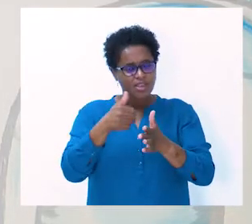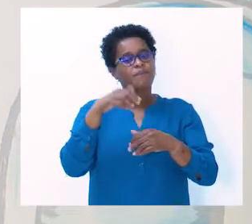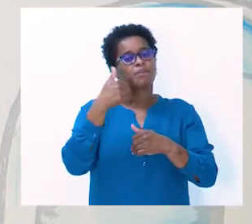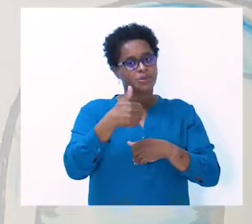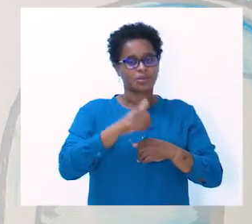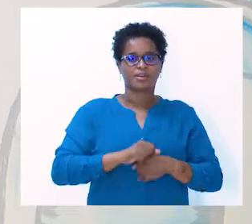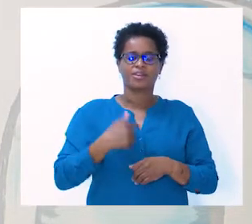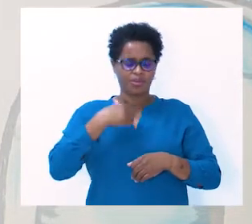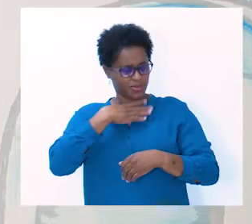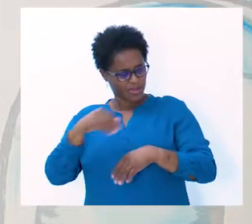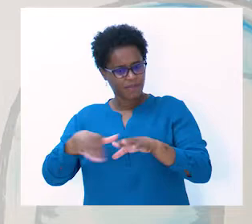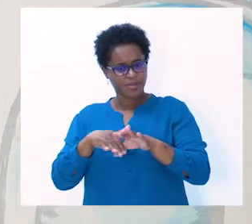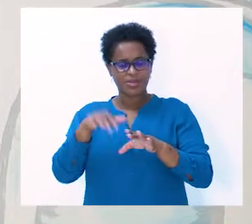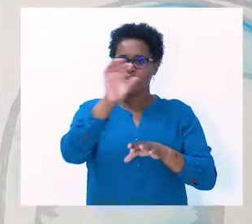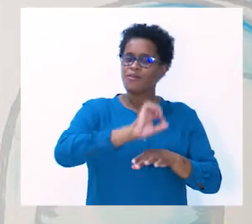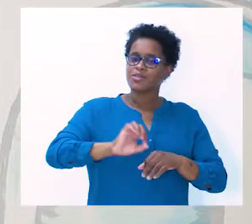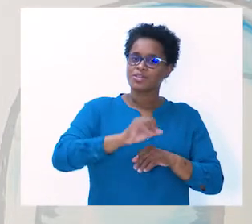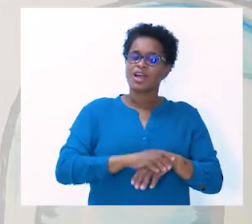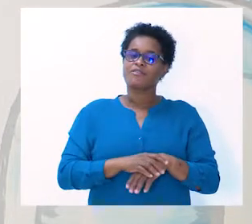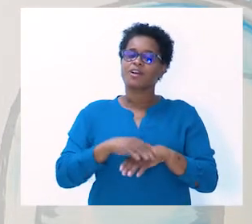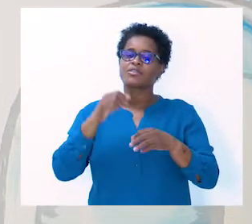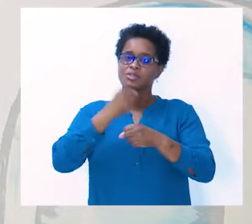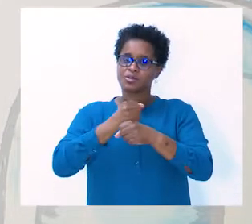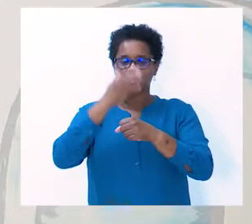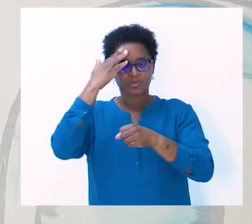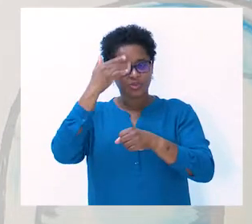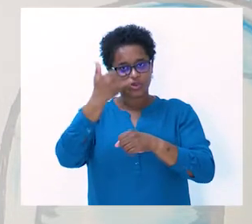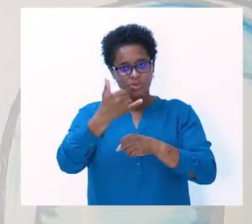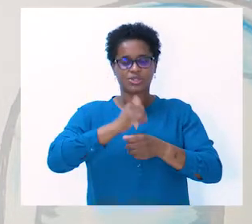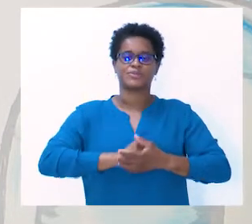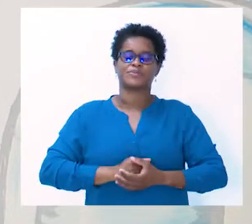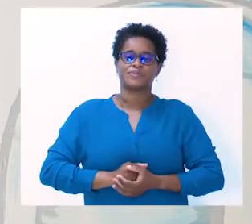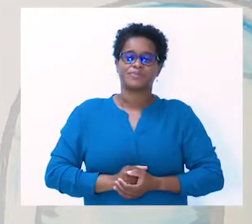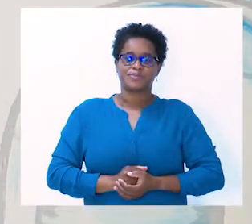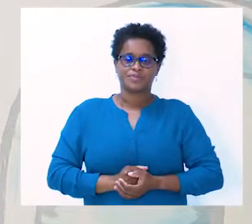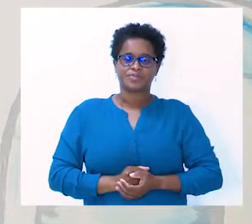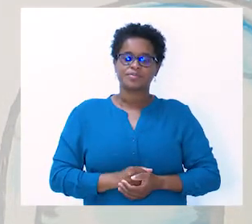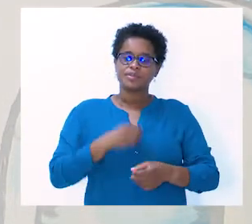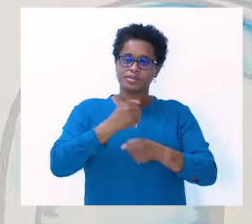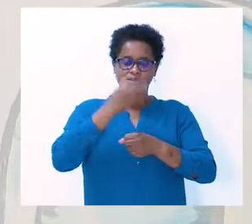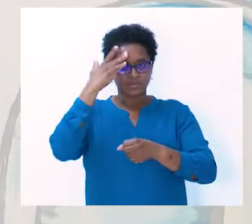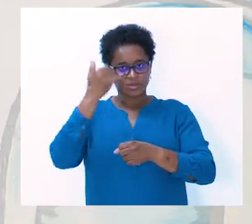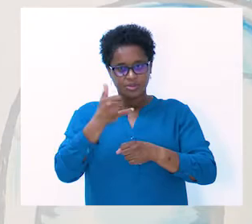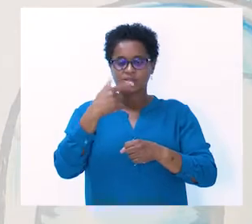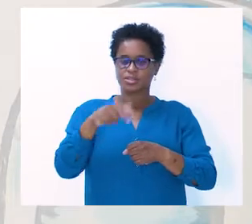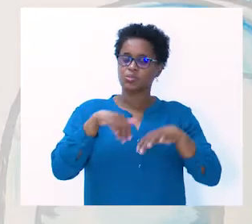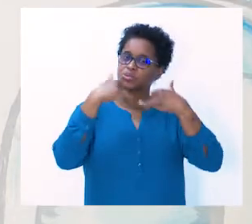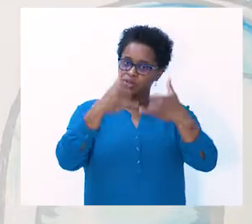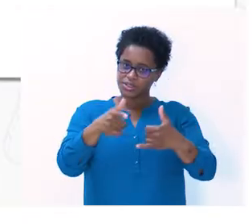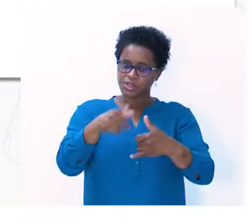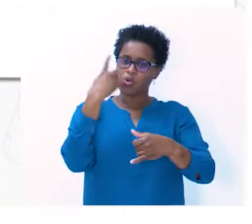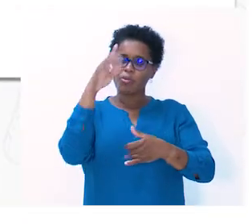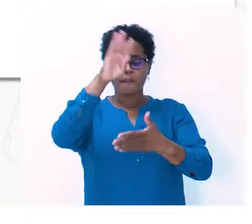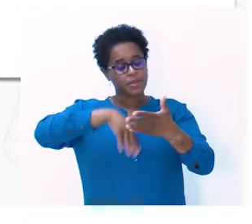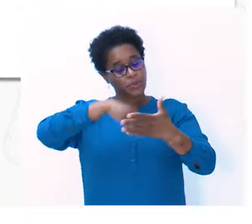Muito bem. Gostei da vossa participação. Vamos para o exercício número 2. Exercício número 2 diz o